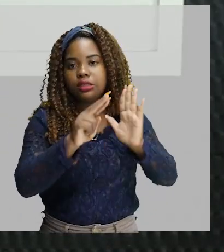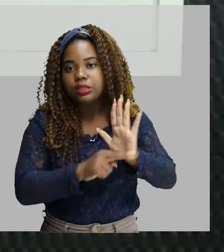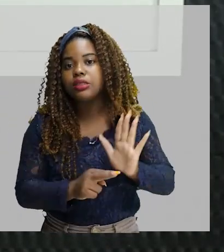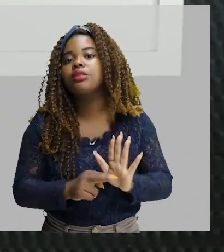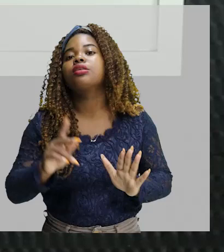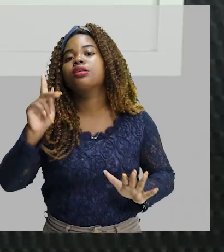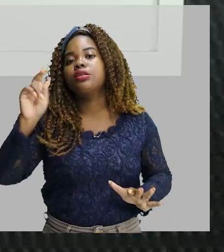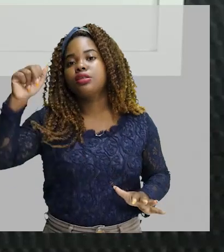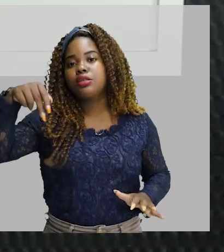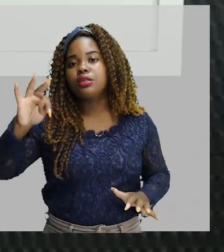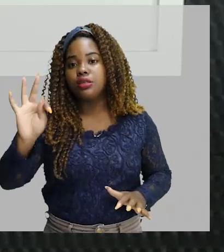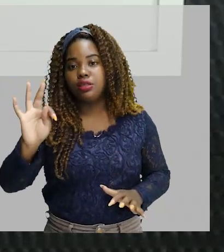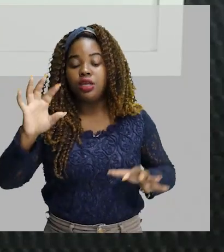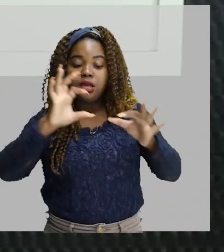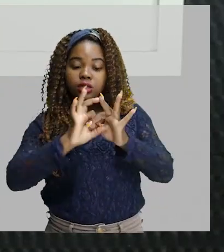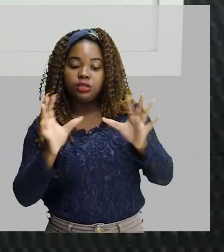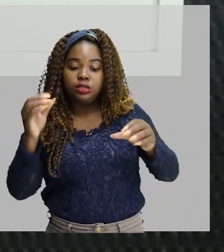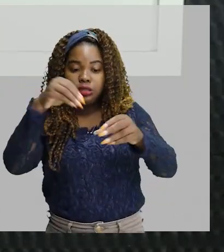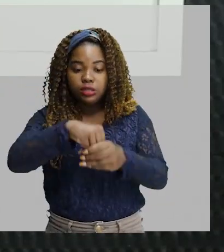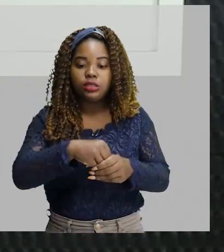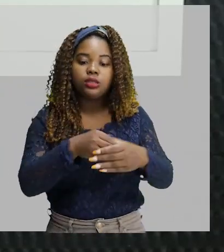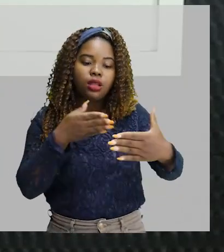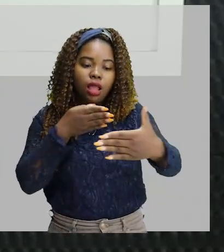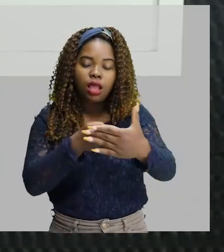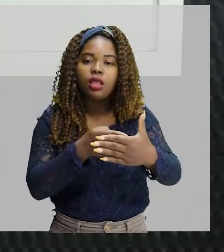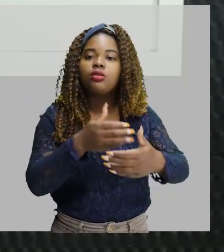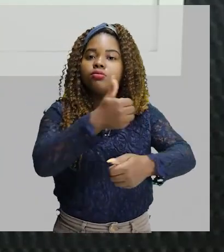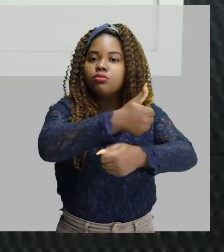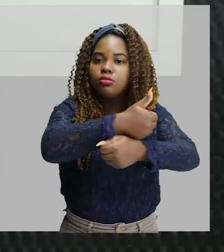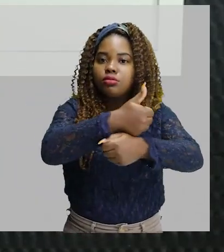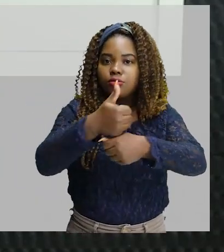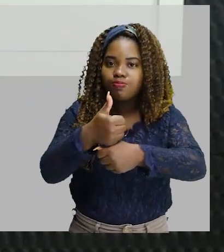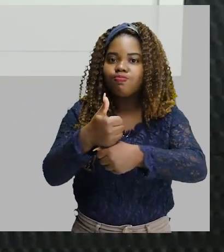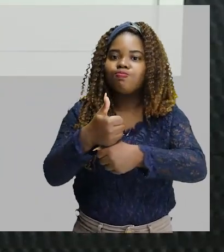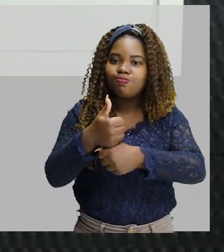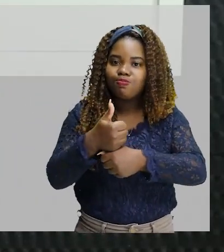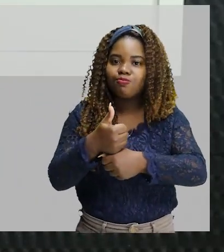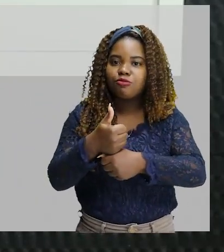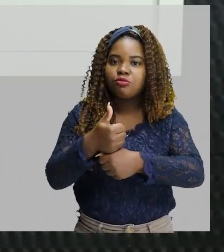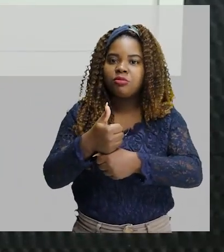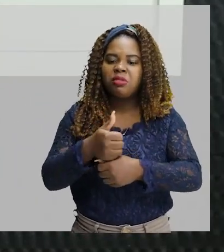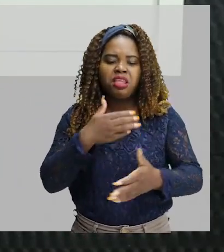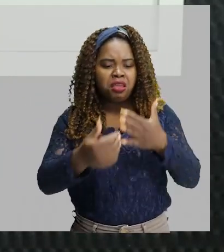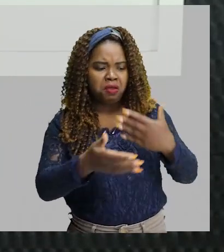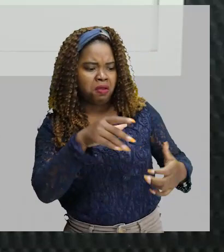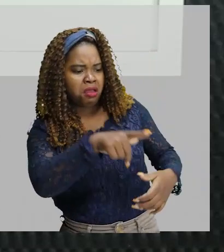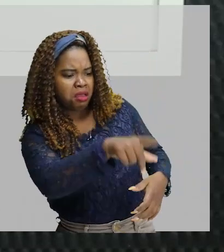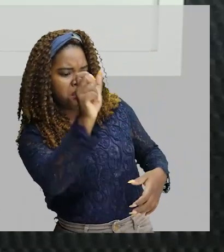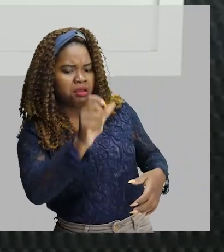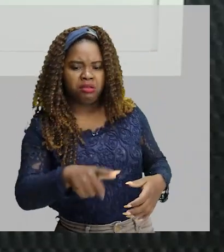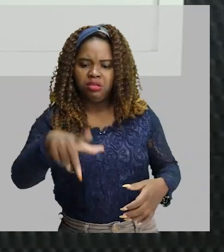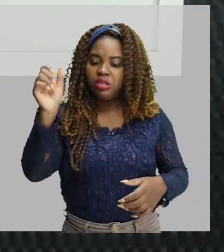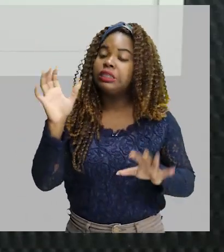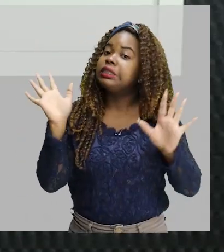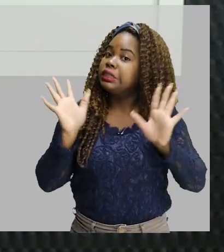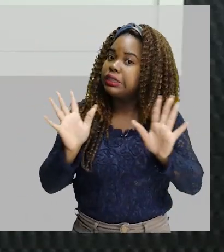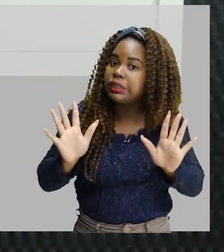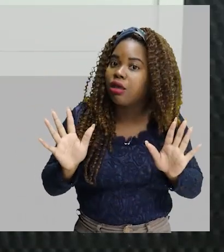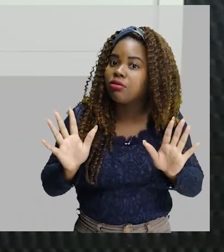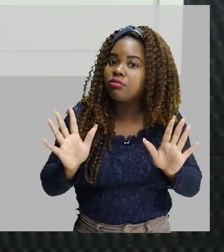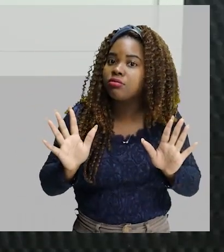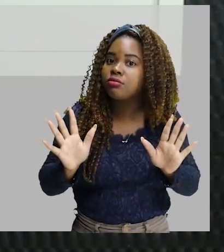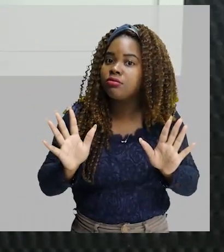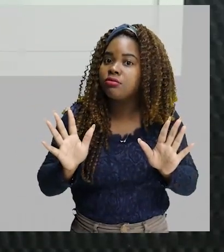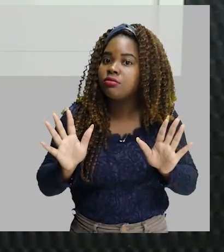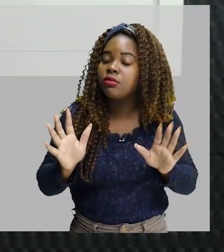liberdade, ela está dentro dos limites da moralidade. Não é fazer qualquer coisa, isso é libertinagem.